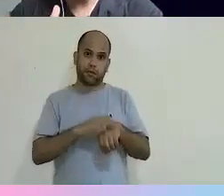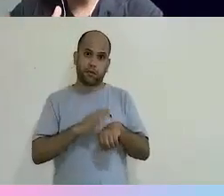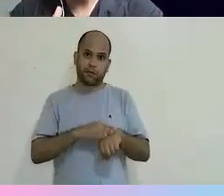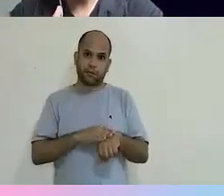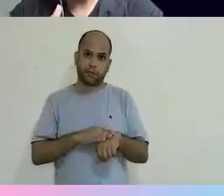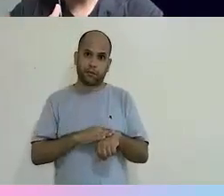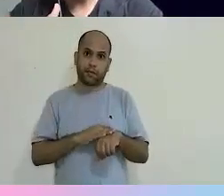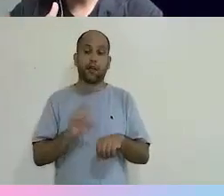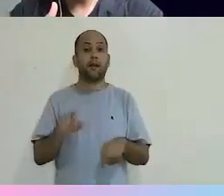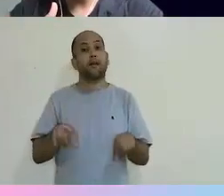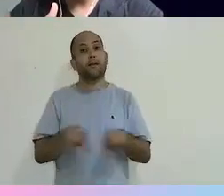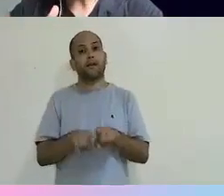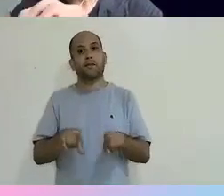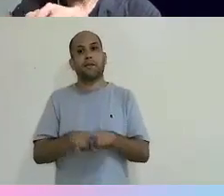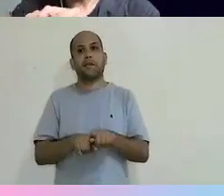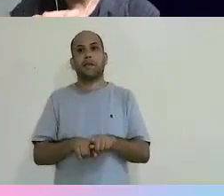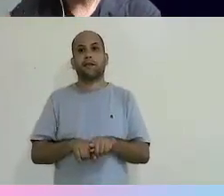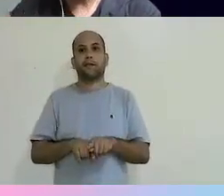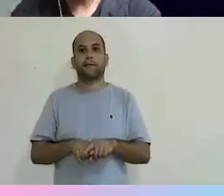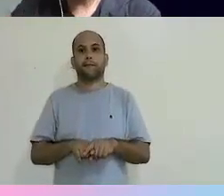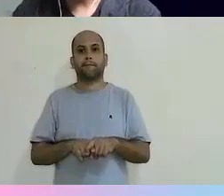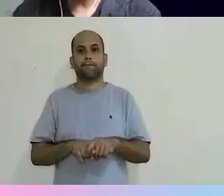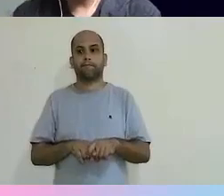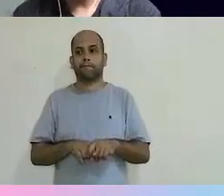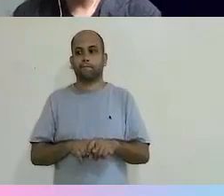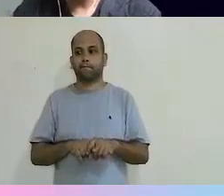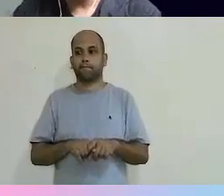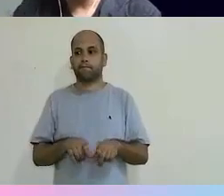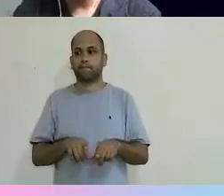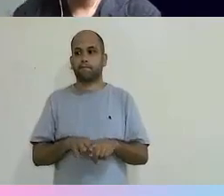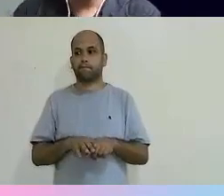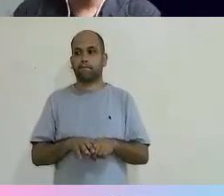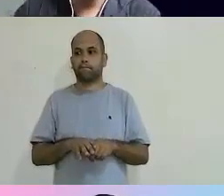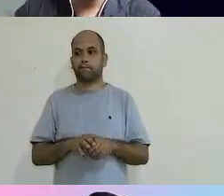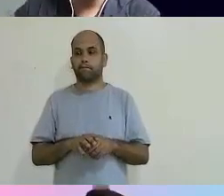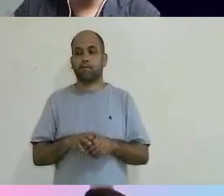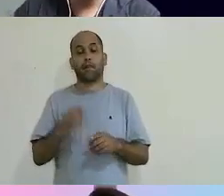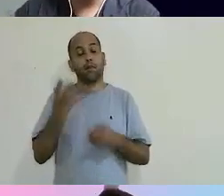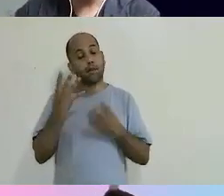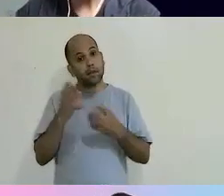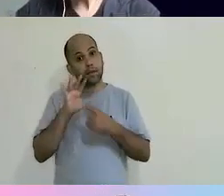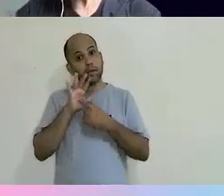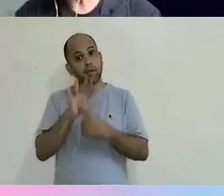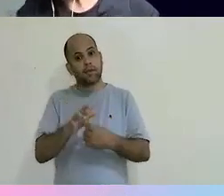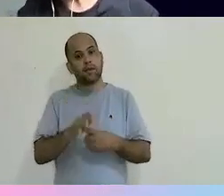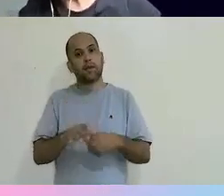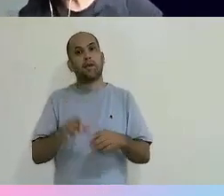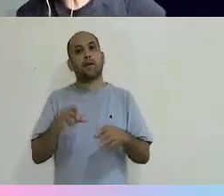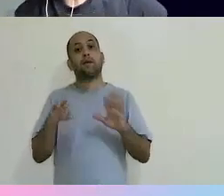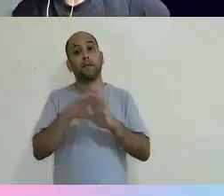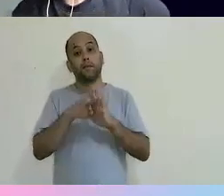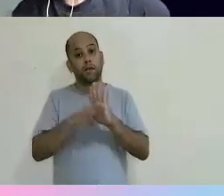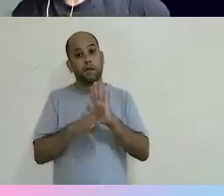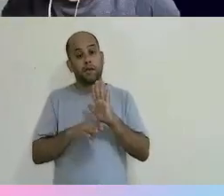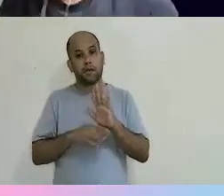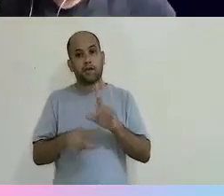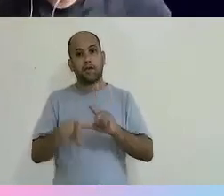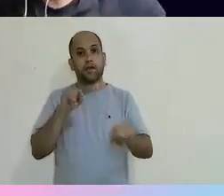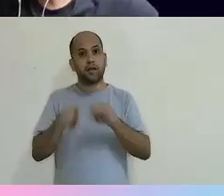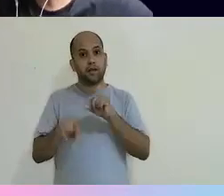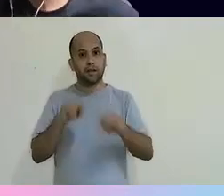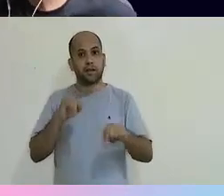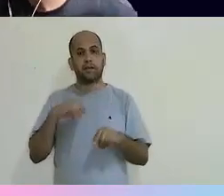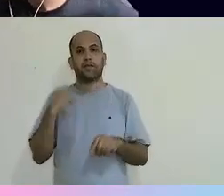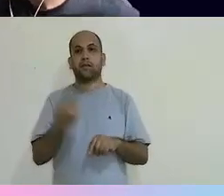isso também, ali, por favor, tá? Eu queria trazer até no processo seletivo, né? A gente